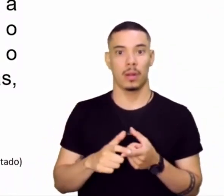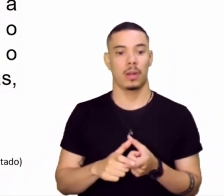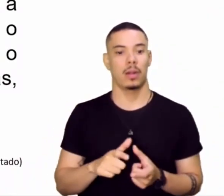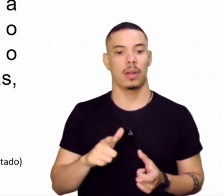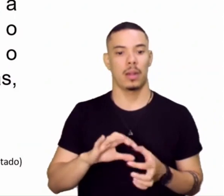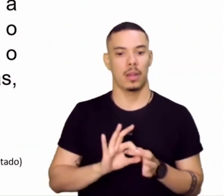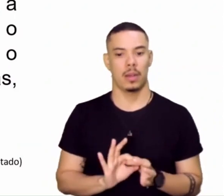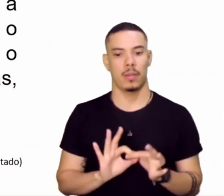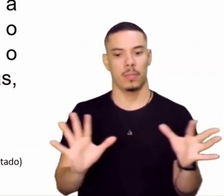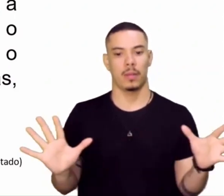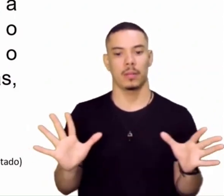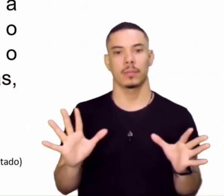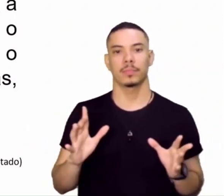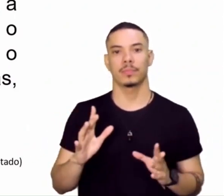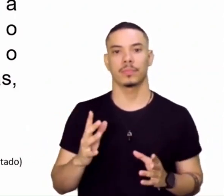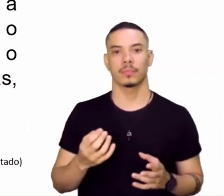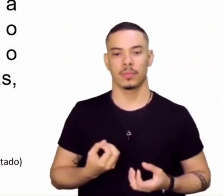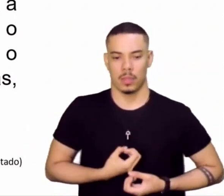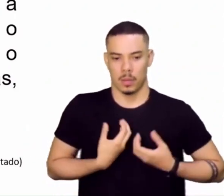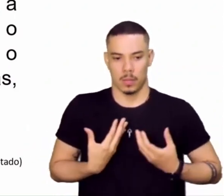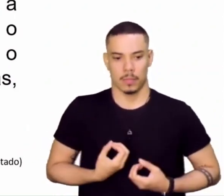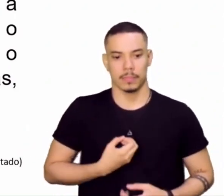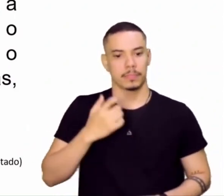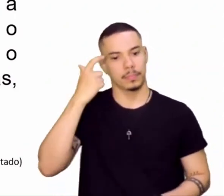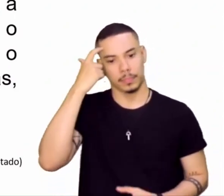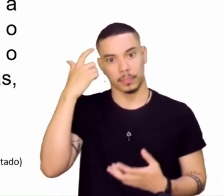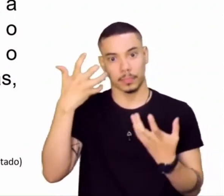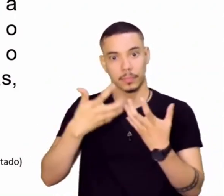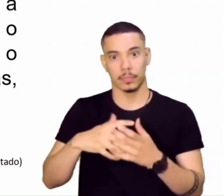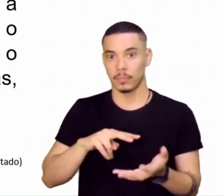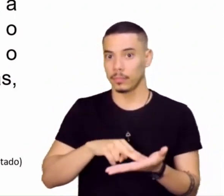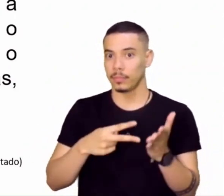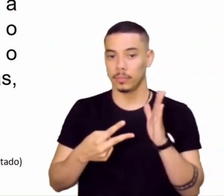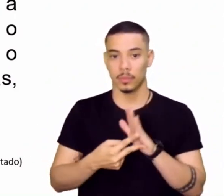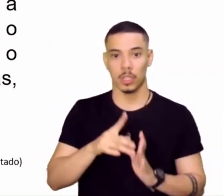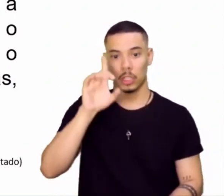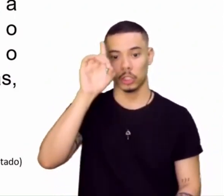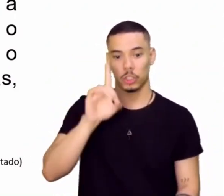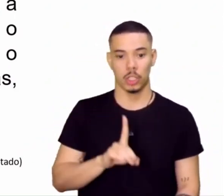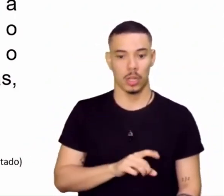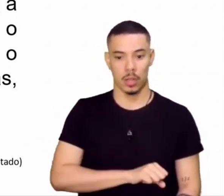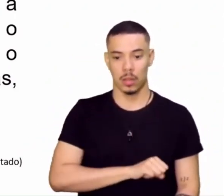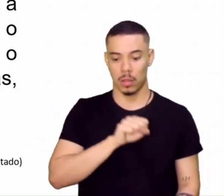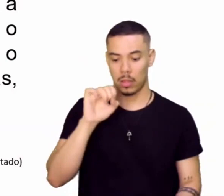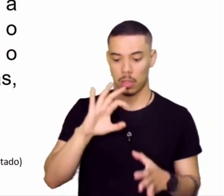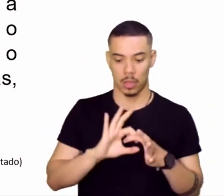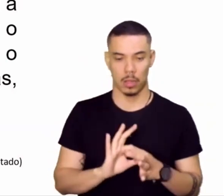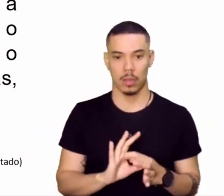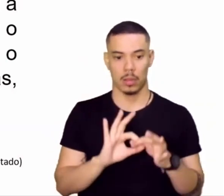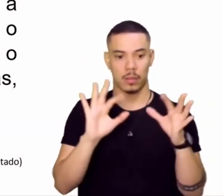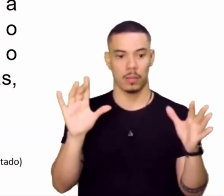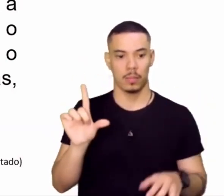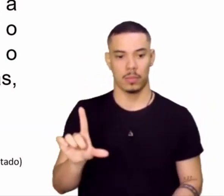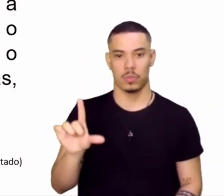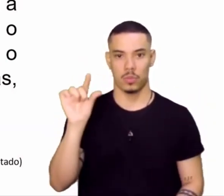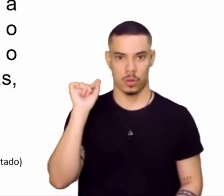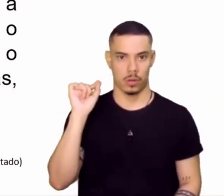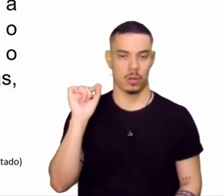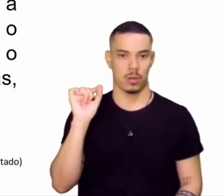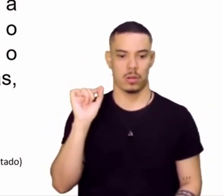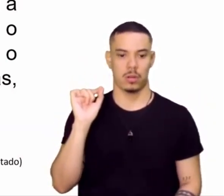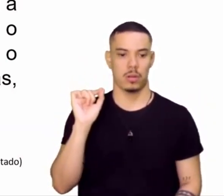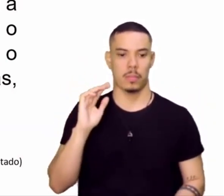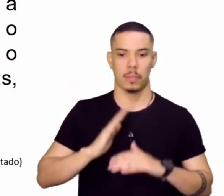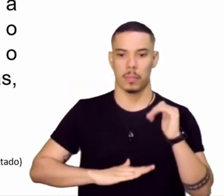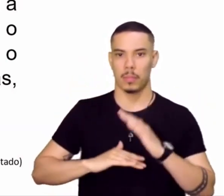de expressão, passou a significar o direito à independência para escolher o ofício. No caso aí pode ser a